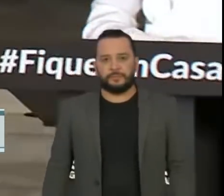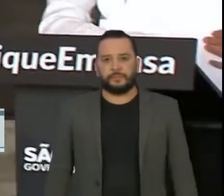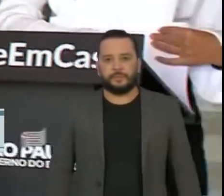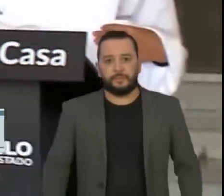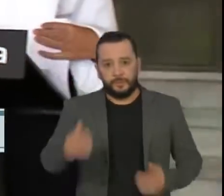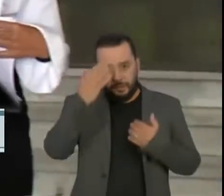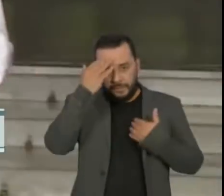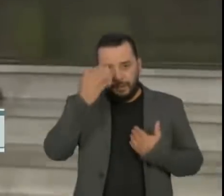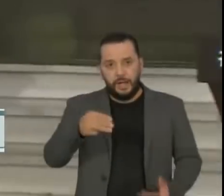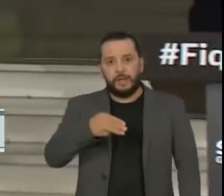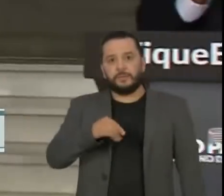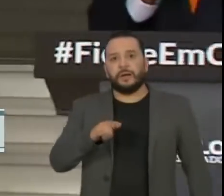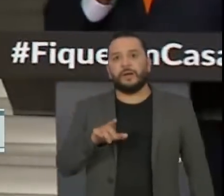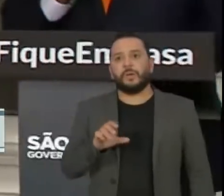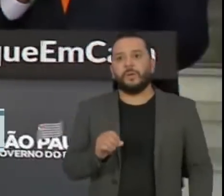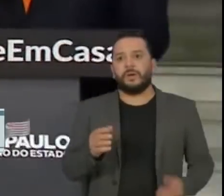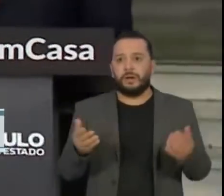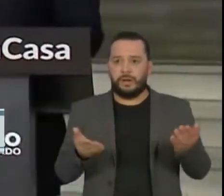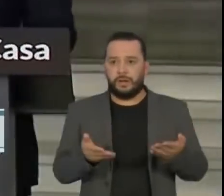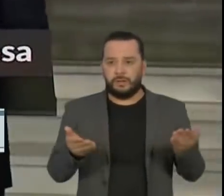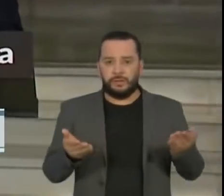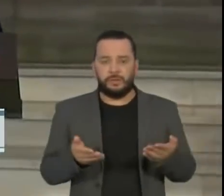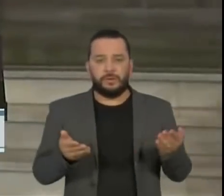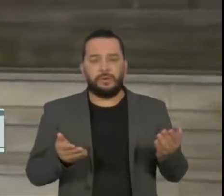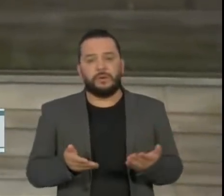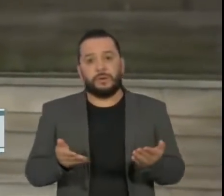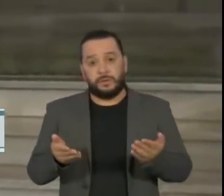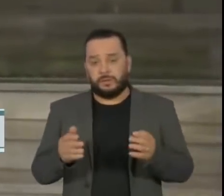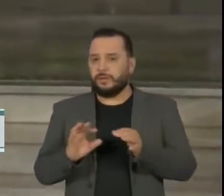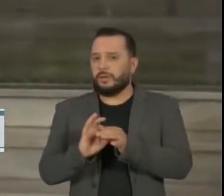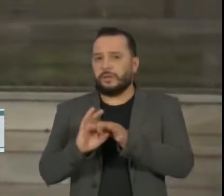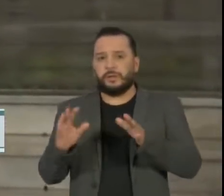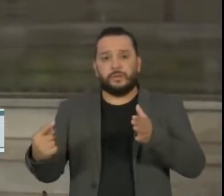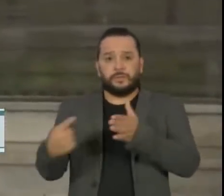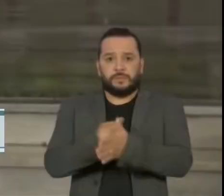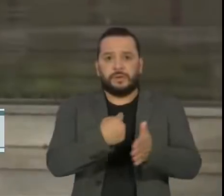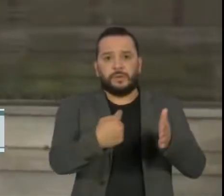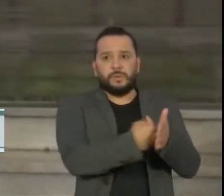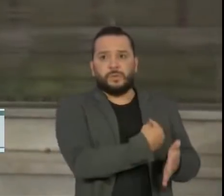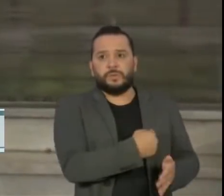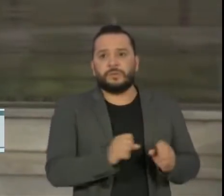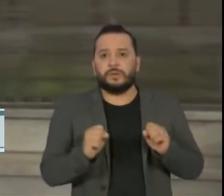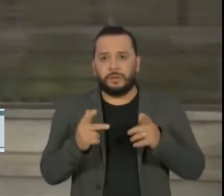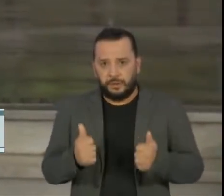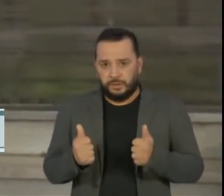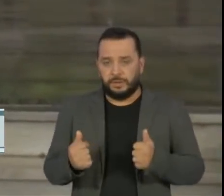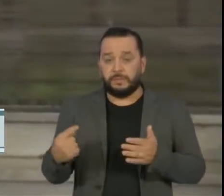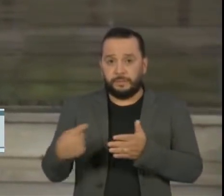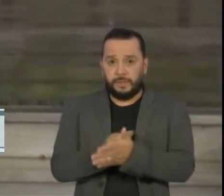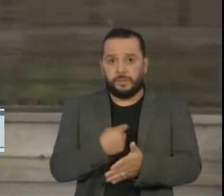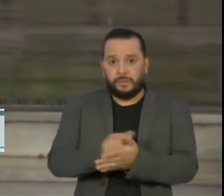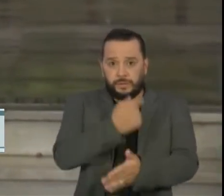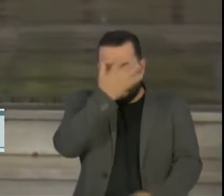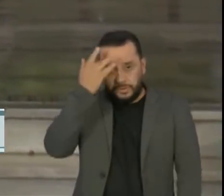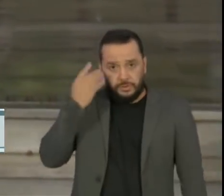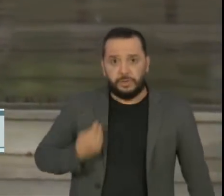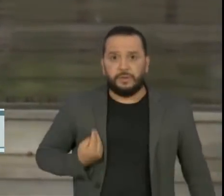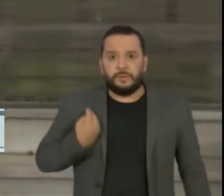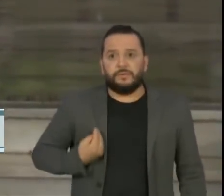Obrigado, Marco Vignoli. Vamos agora já às perguntas. Inicialmente, perguntas